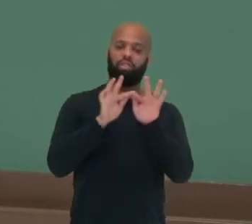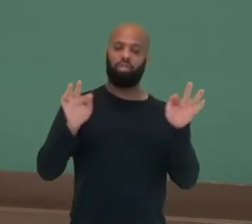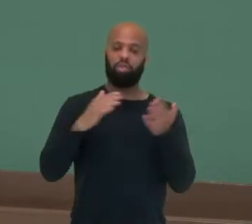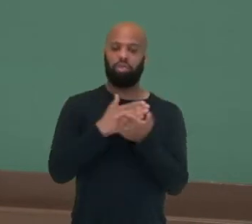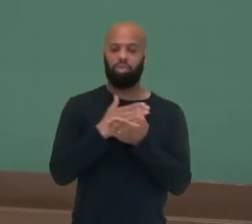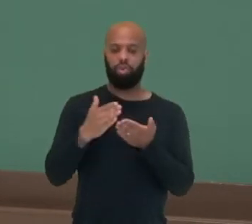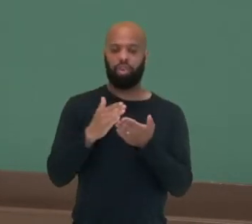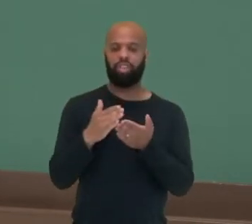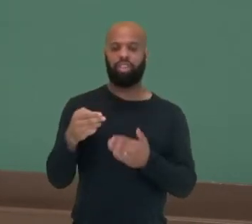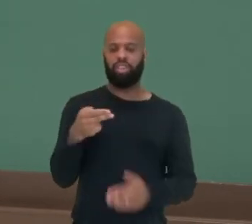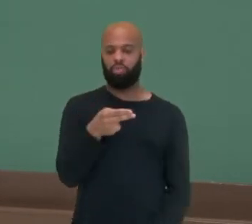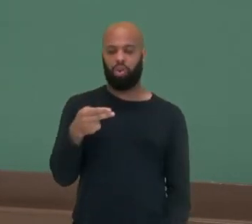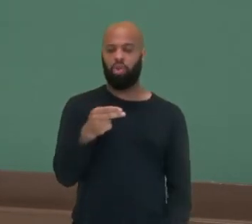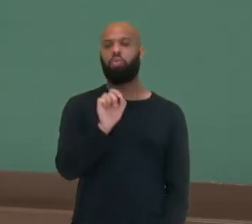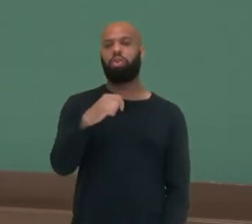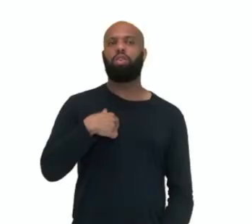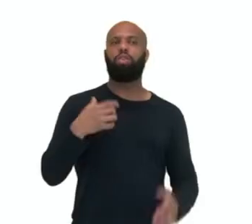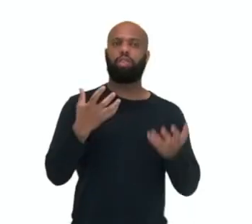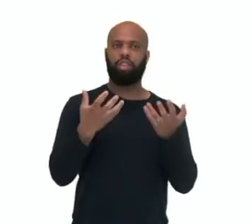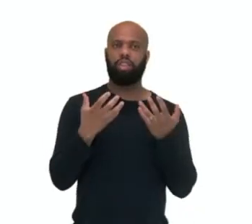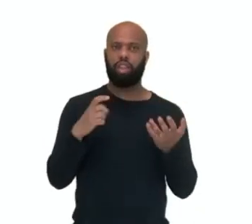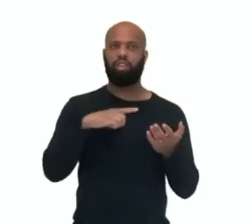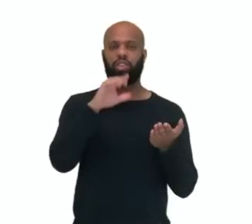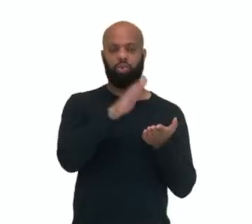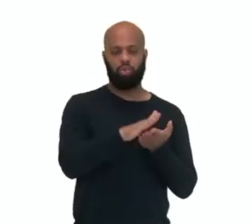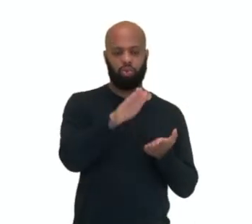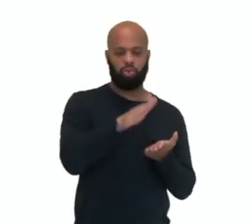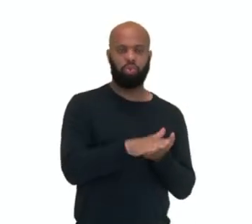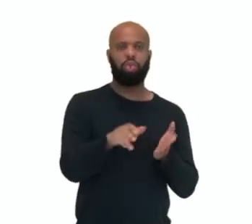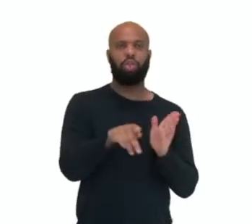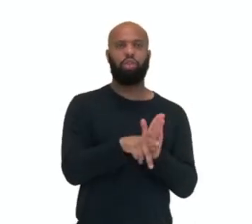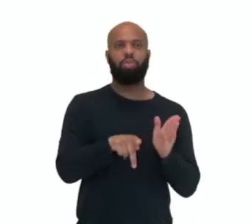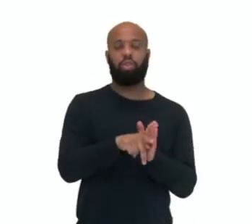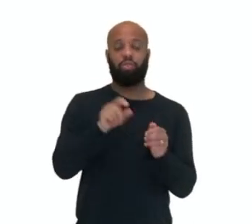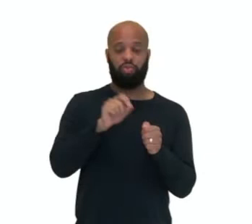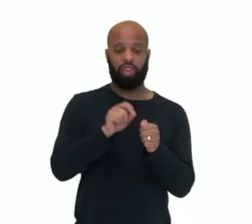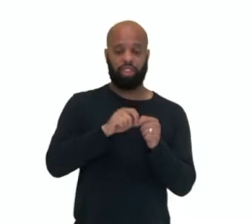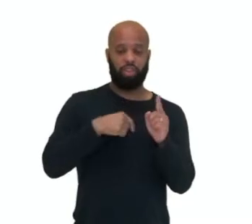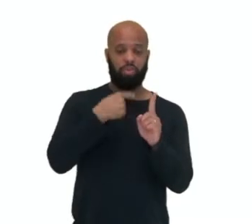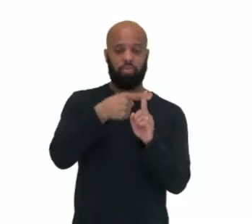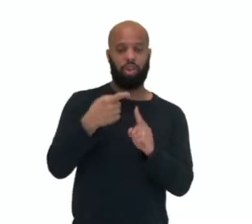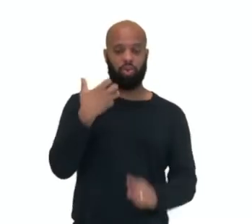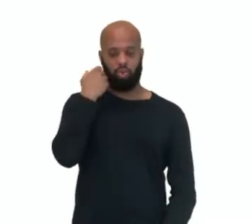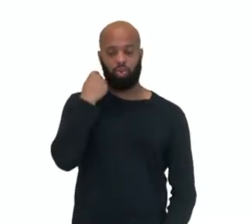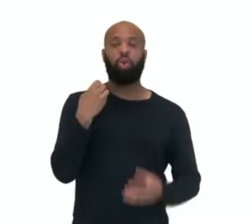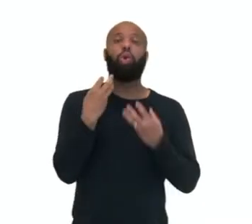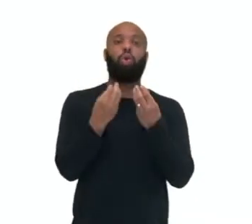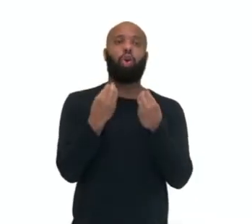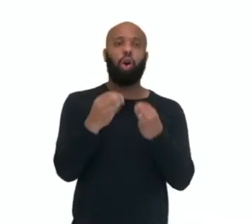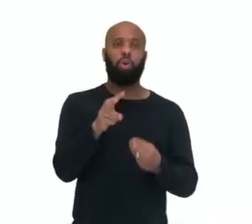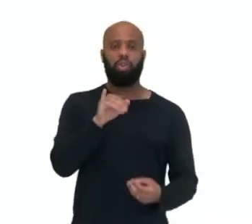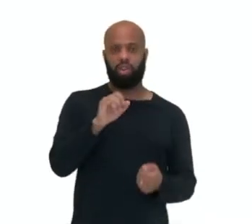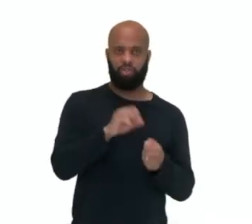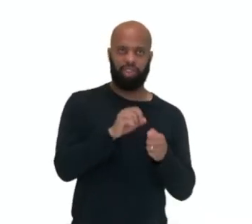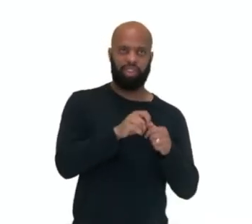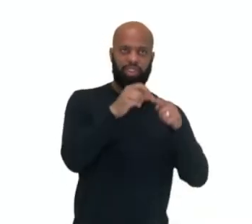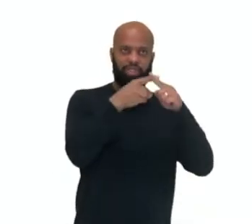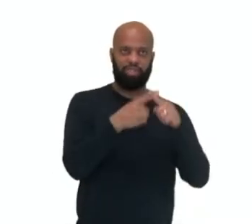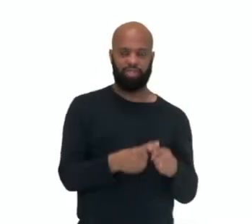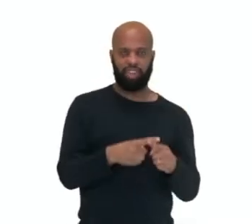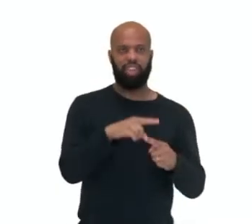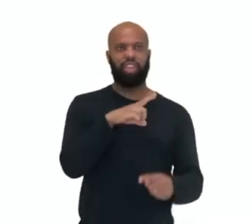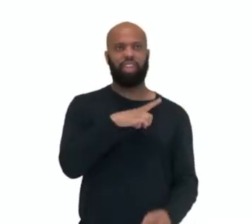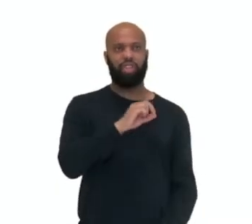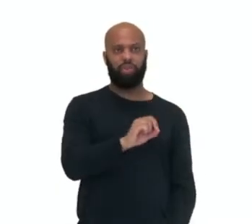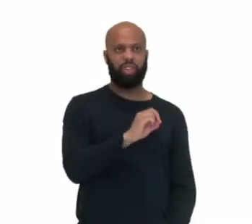igual. Então, o que eu quero? Eu vou pegar o custo de produção mais o lucro. Como é que eu obtenho o lucro? Eu vou multiplicar esta